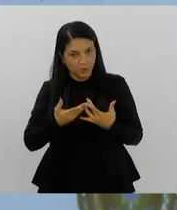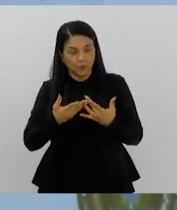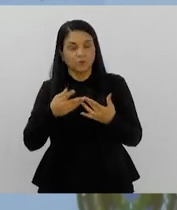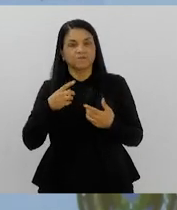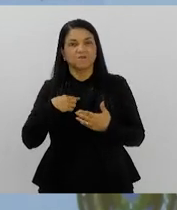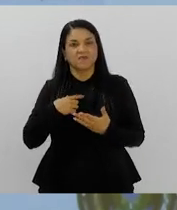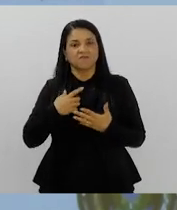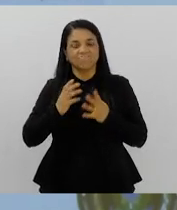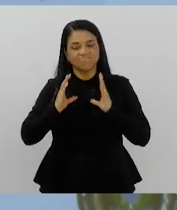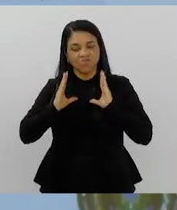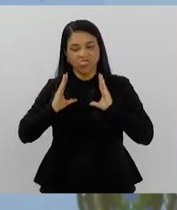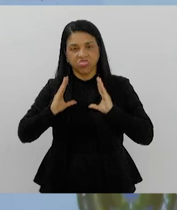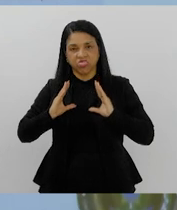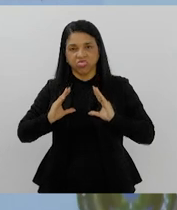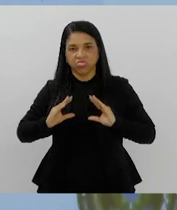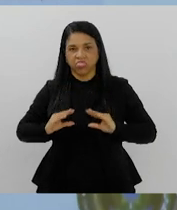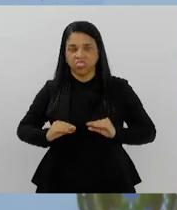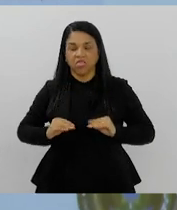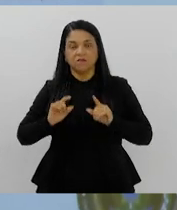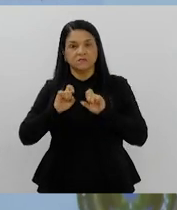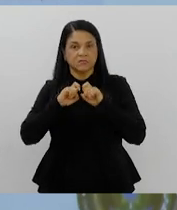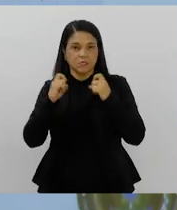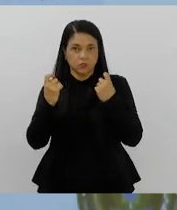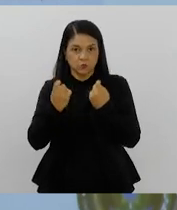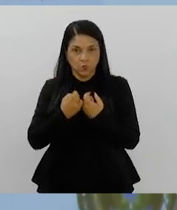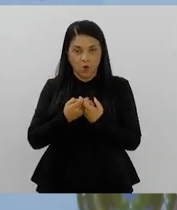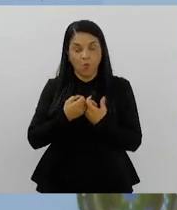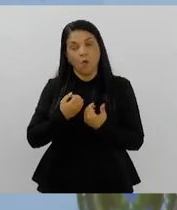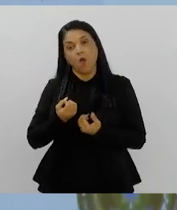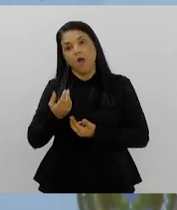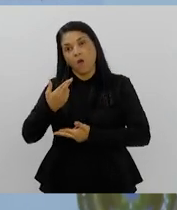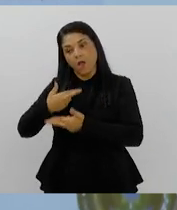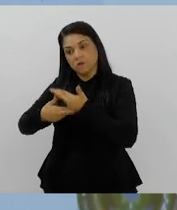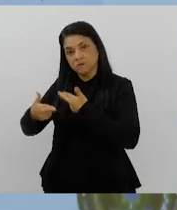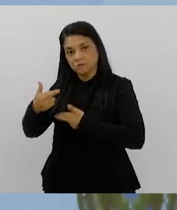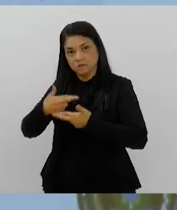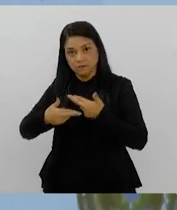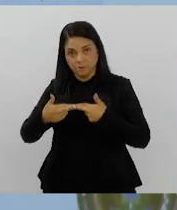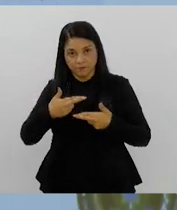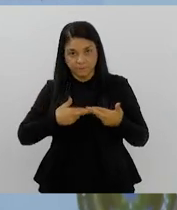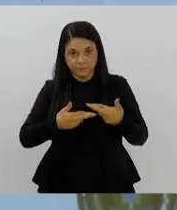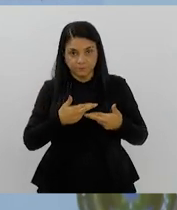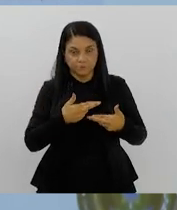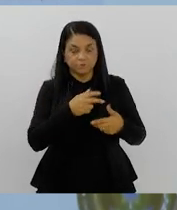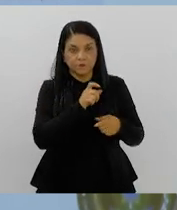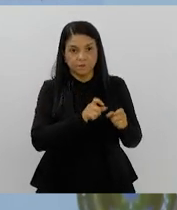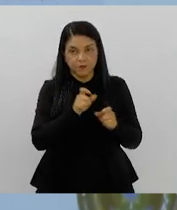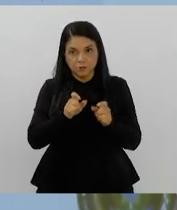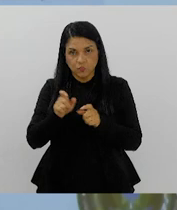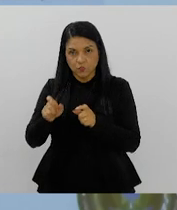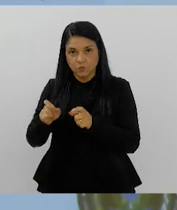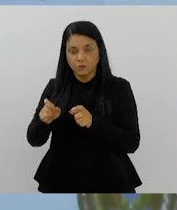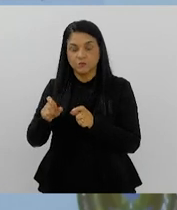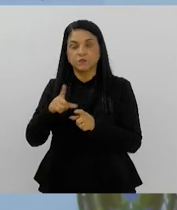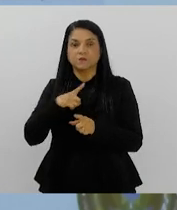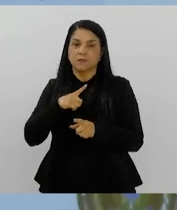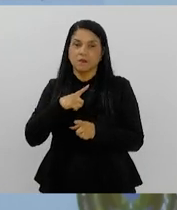frustração sexual, ou em relação aos seus relacionamentos, indivíduos que têm